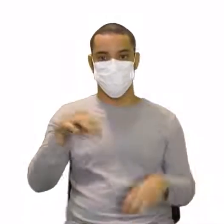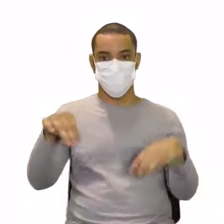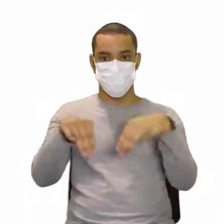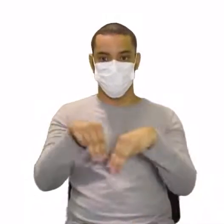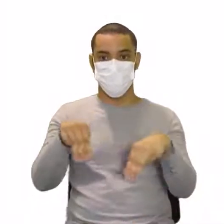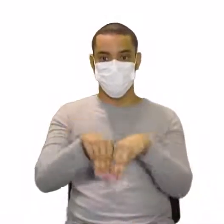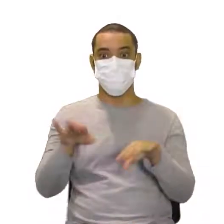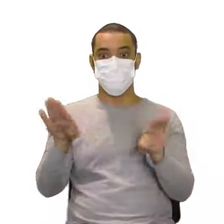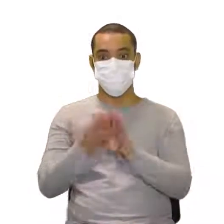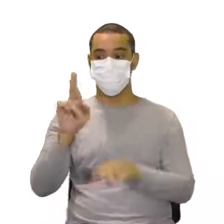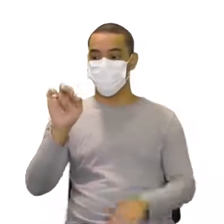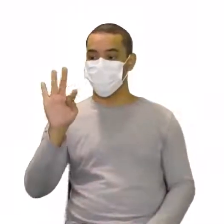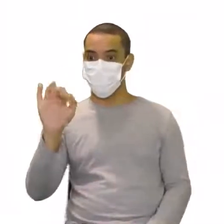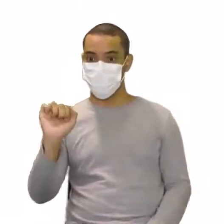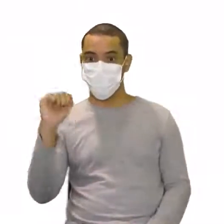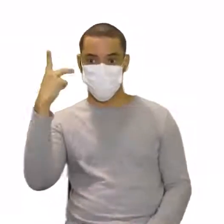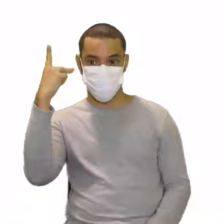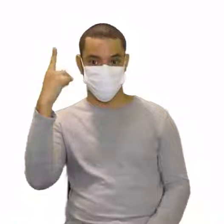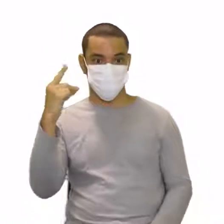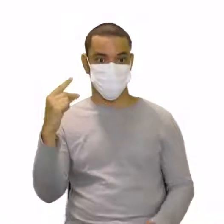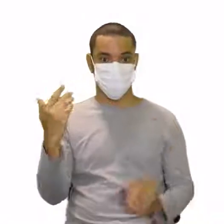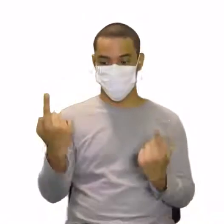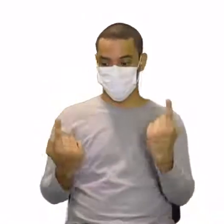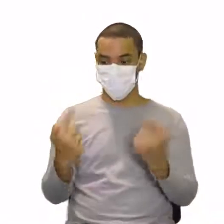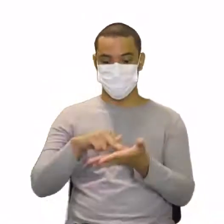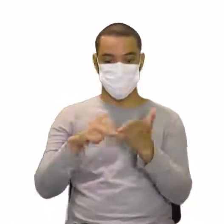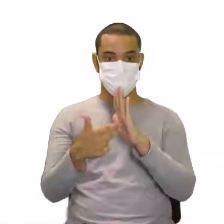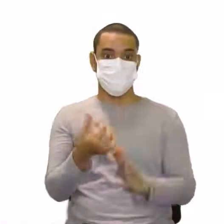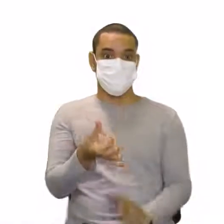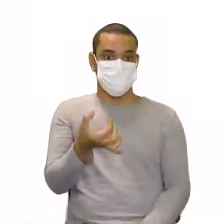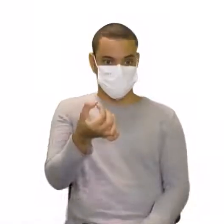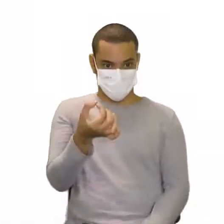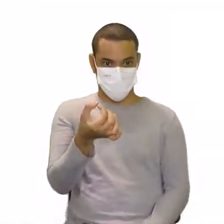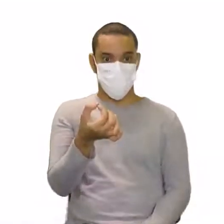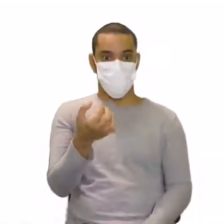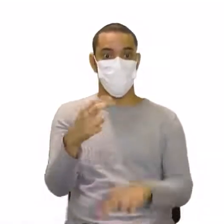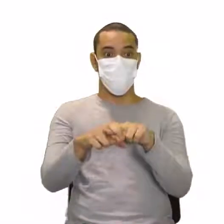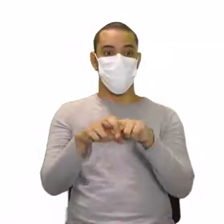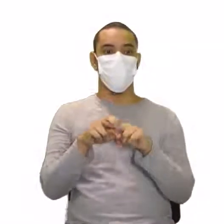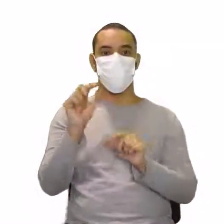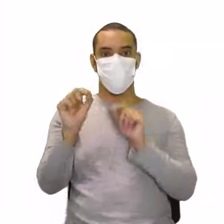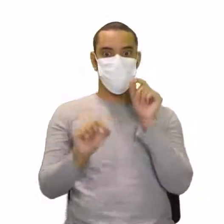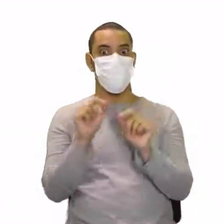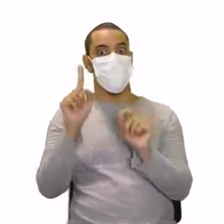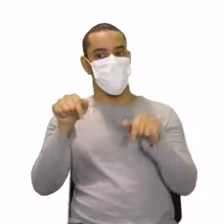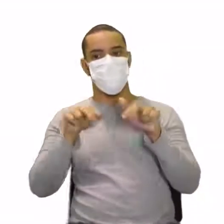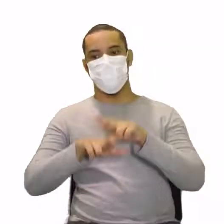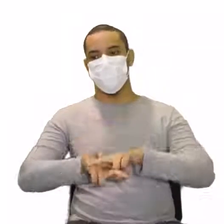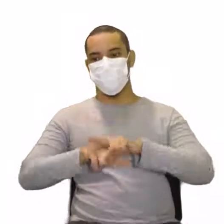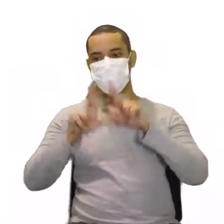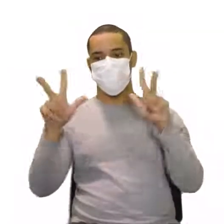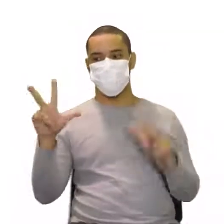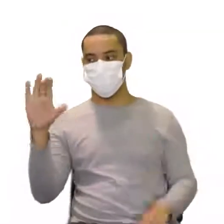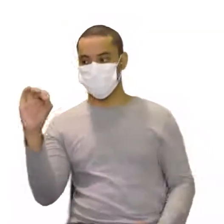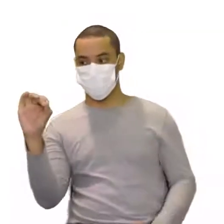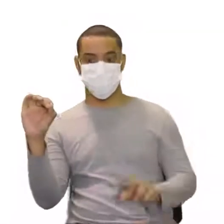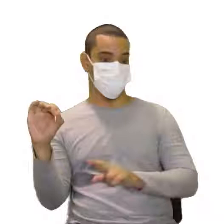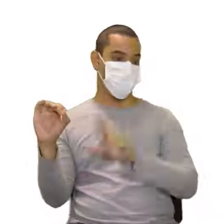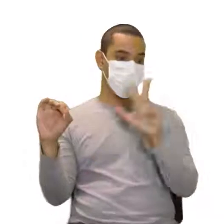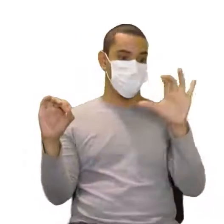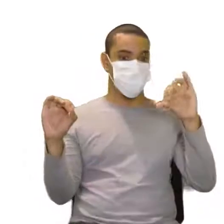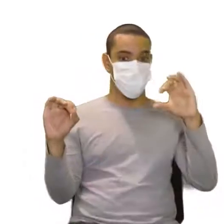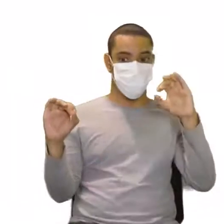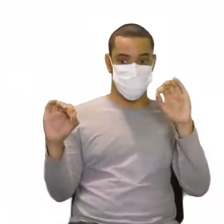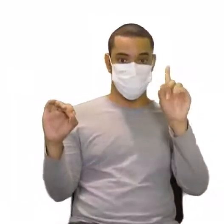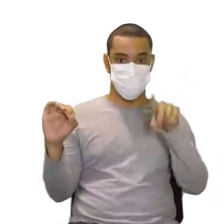reta normal ao plano dessa espira seja 60. Então, aí ó, já é diferente de 0 e diferente de